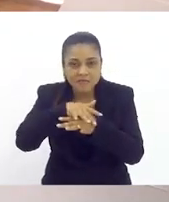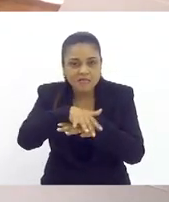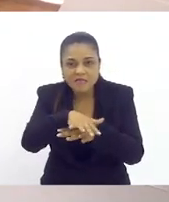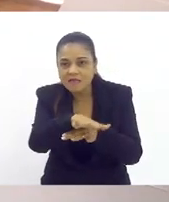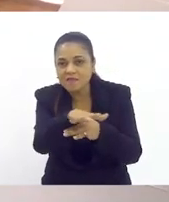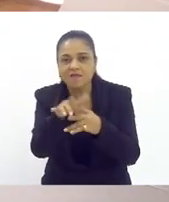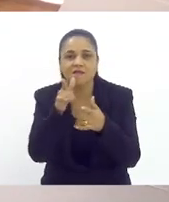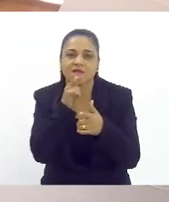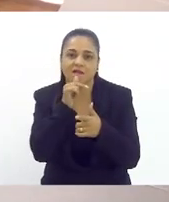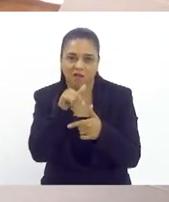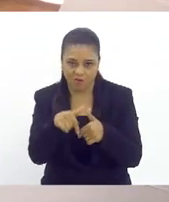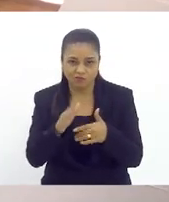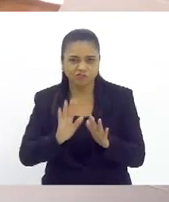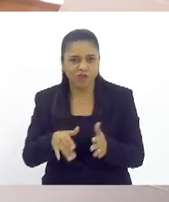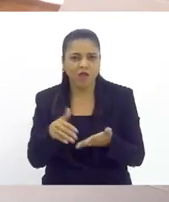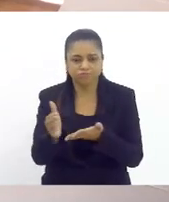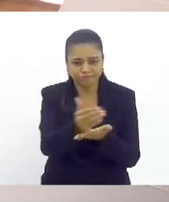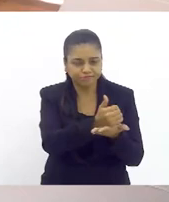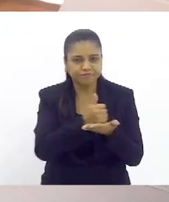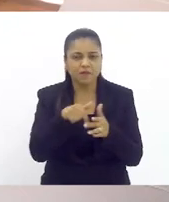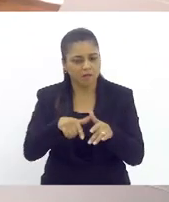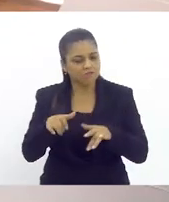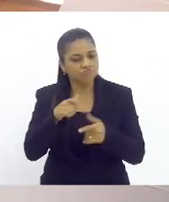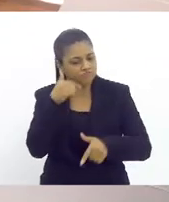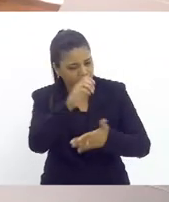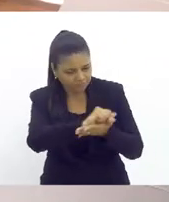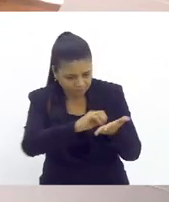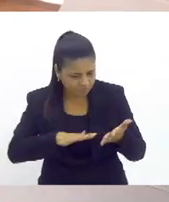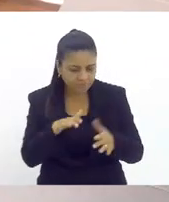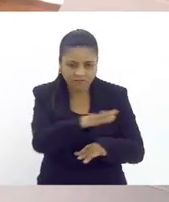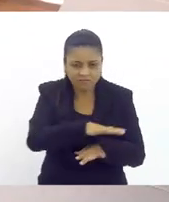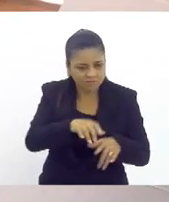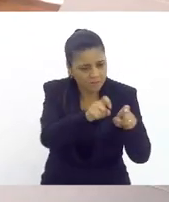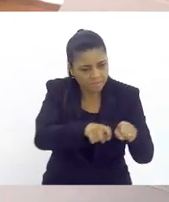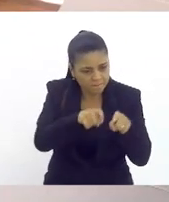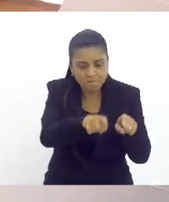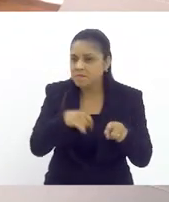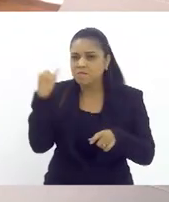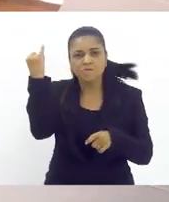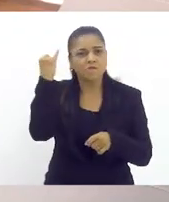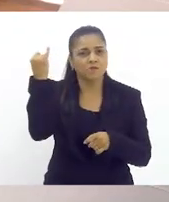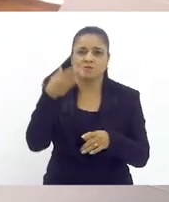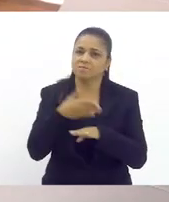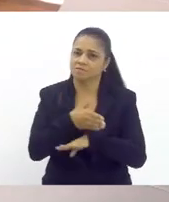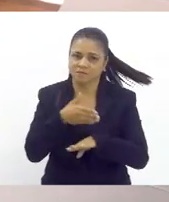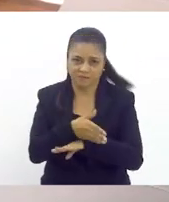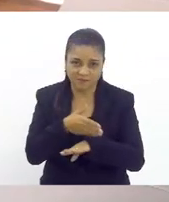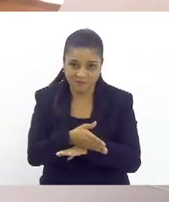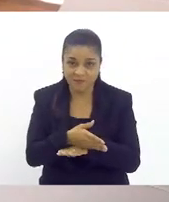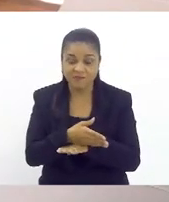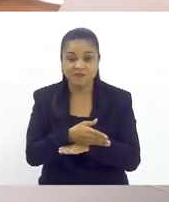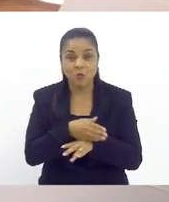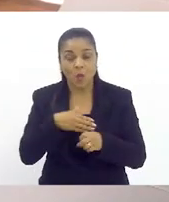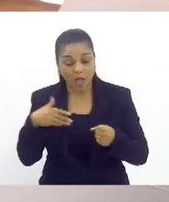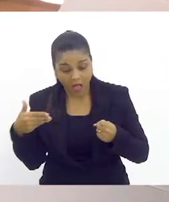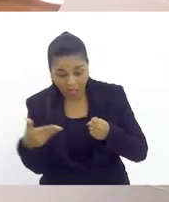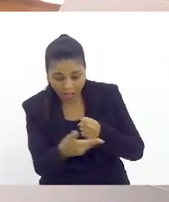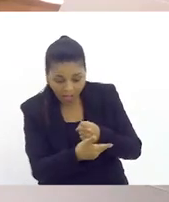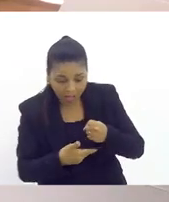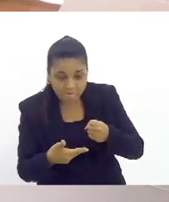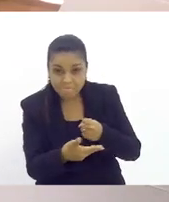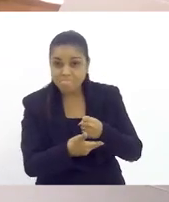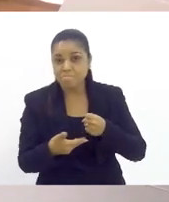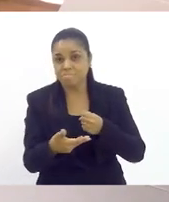locais Elas têm uma participação importante que podem ajudar nisso então a base da